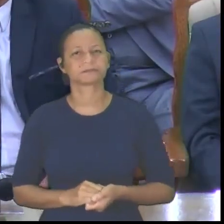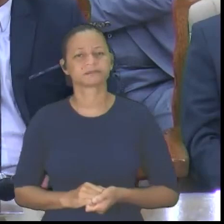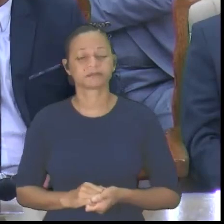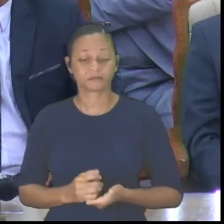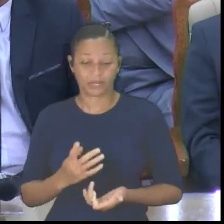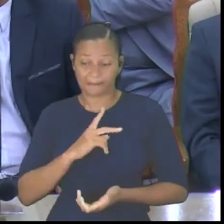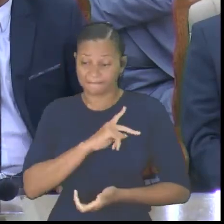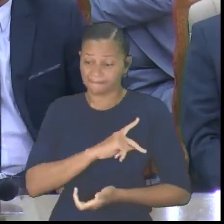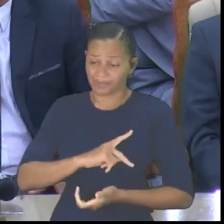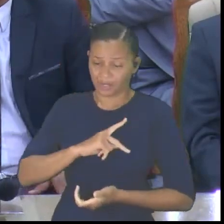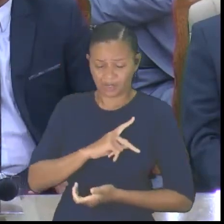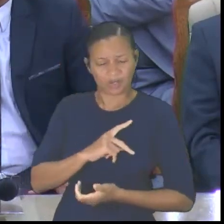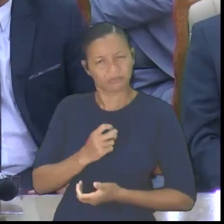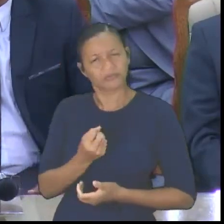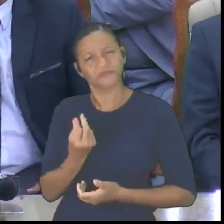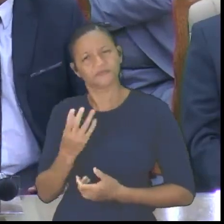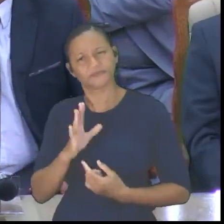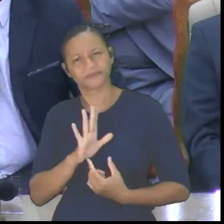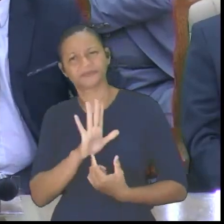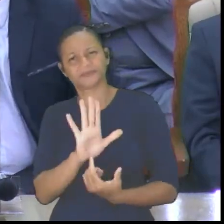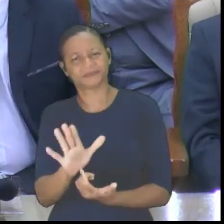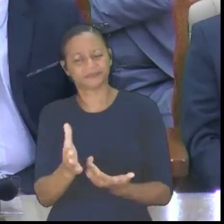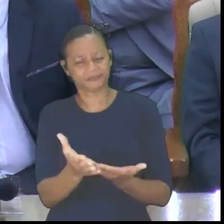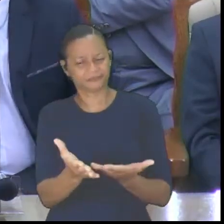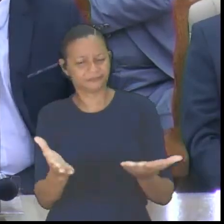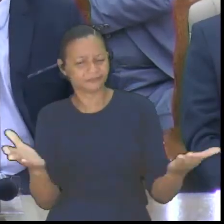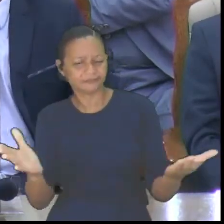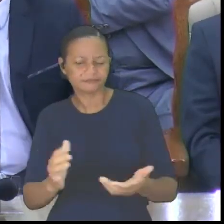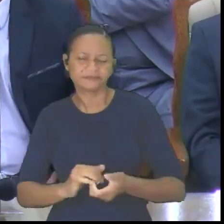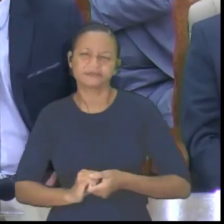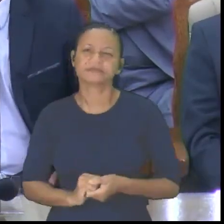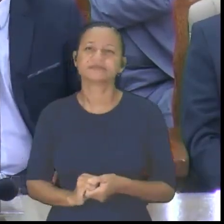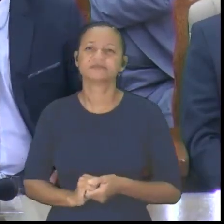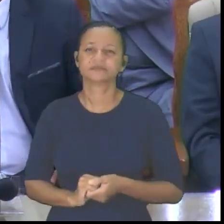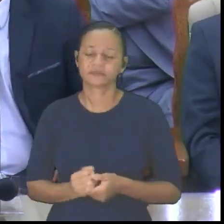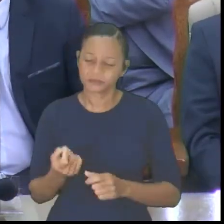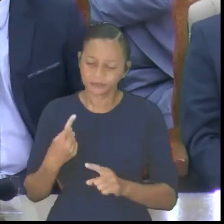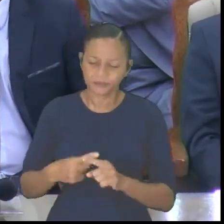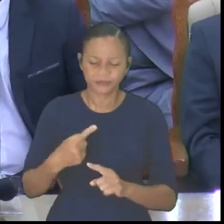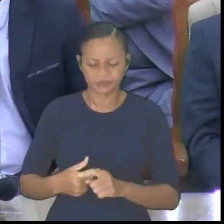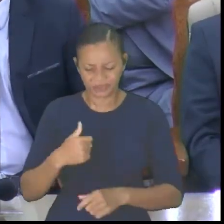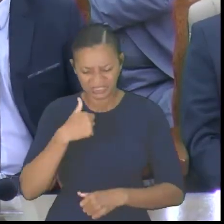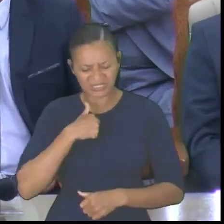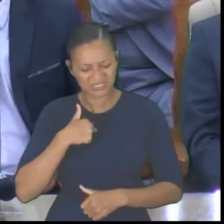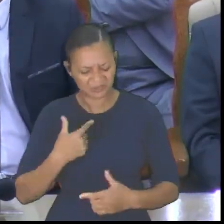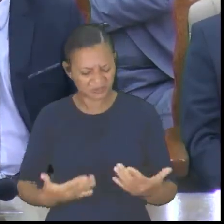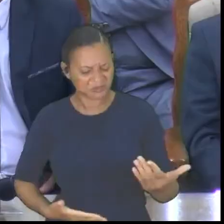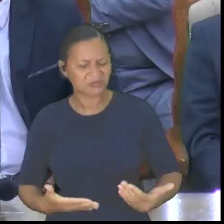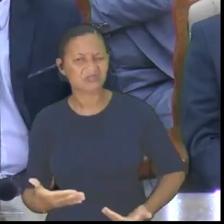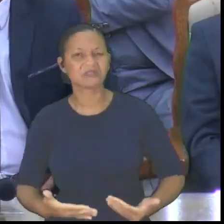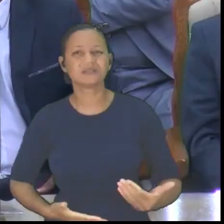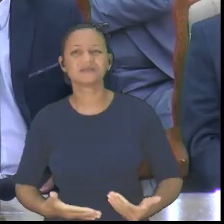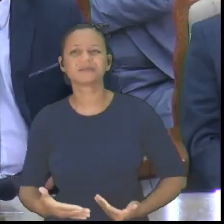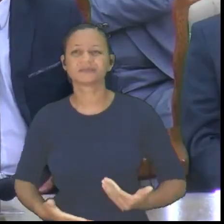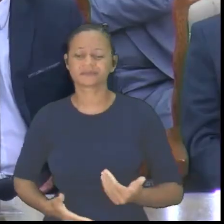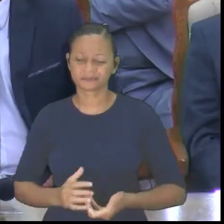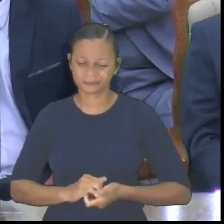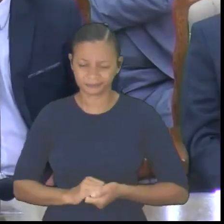Aí Paulo está dizendo assim: eu vou mostrar para vocês por que eu sirvo para servir.